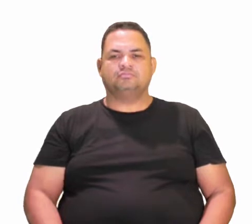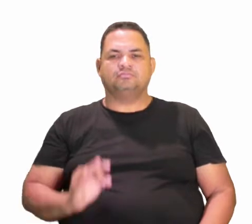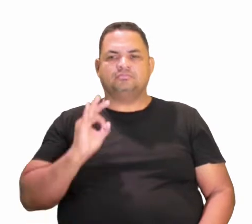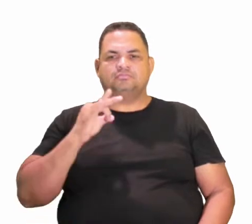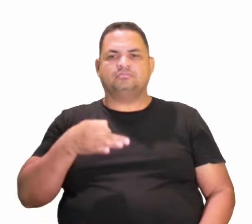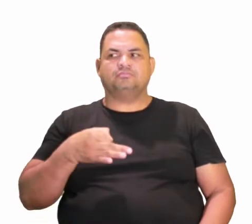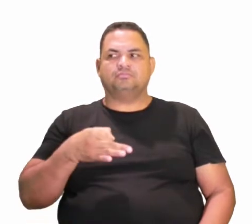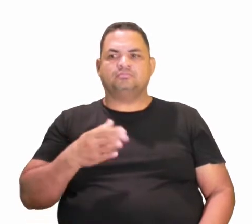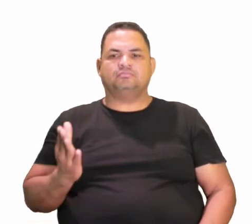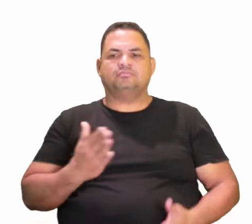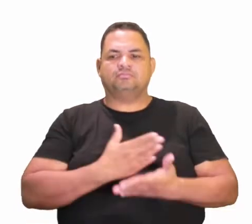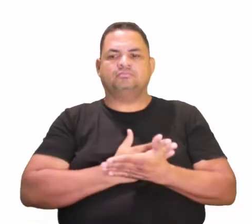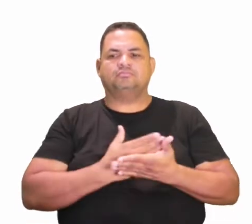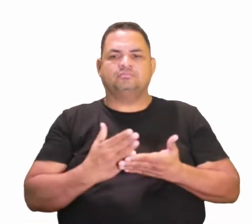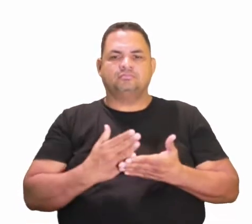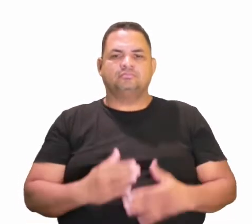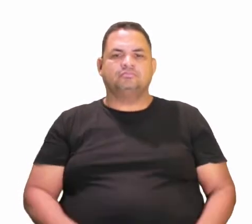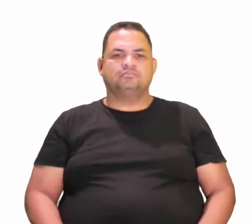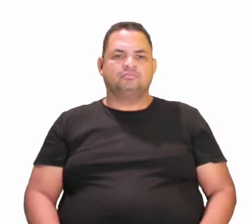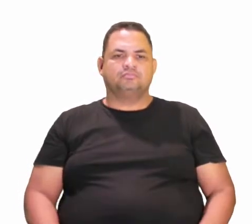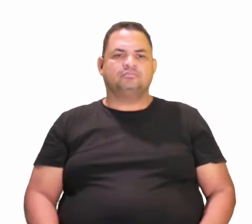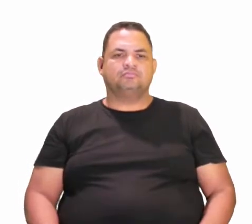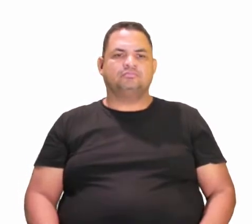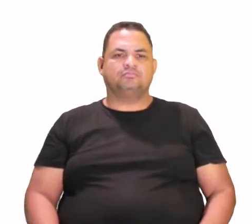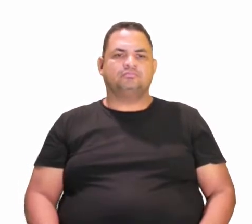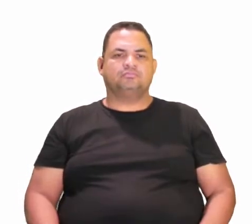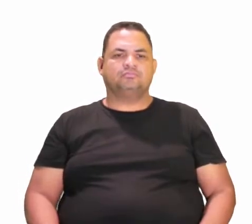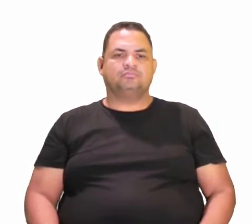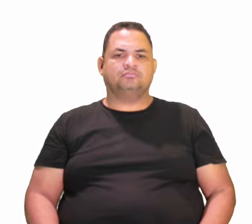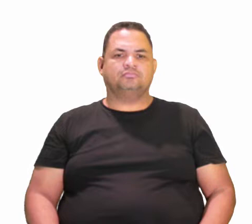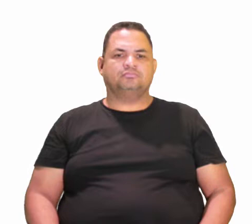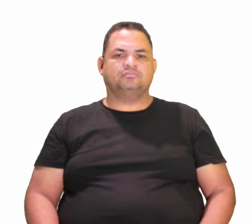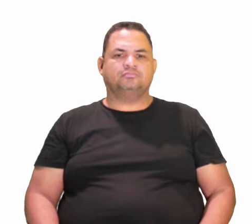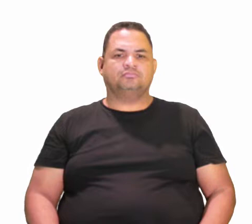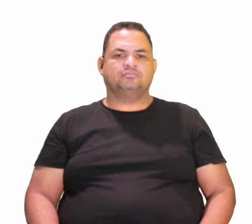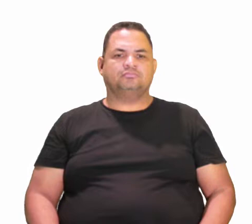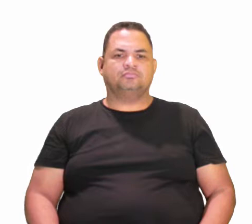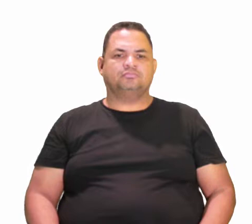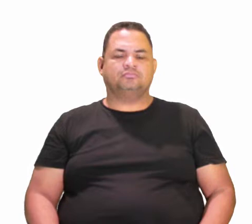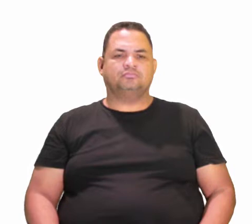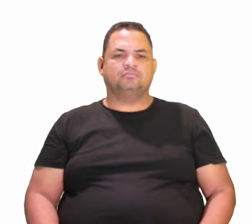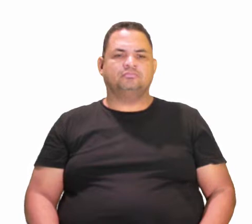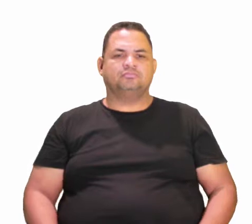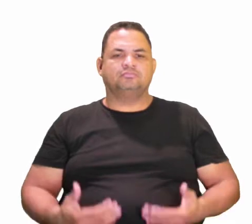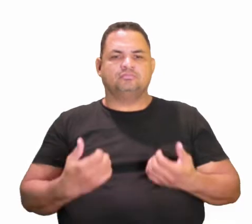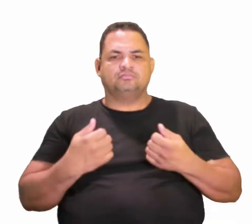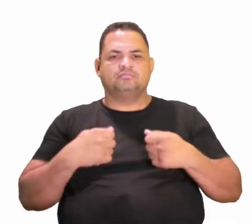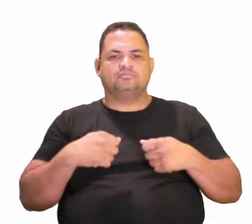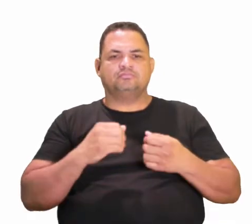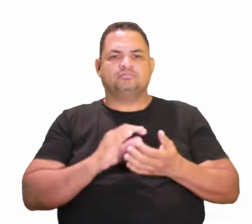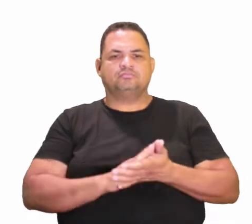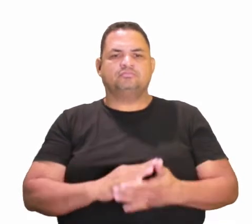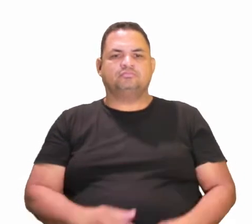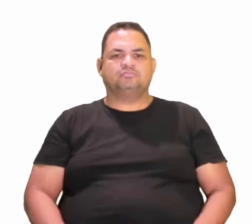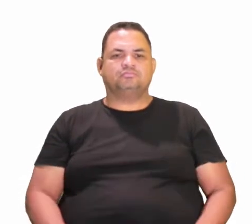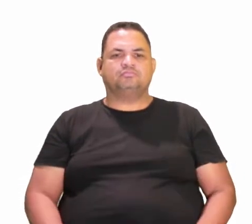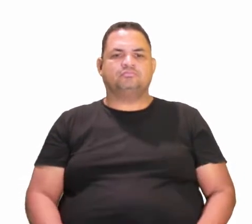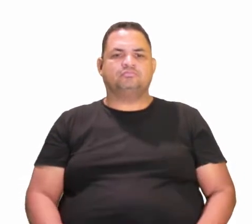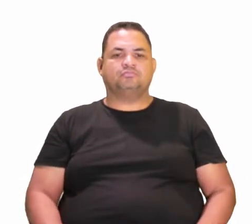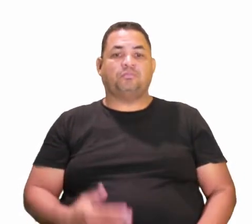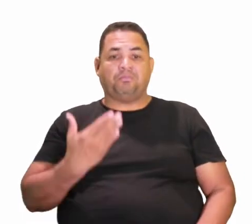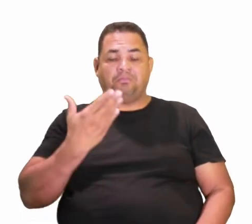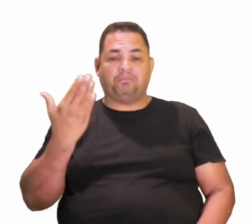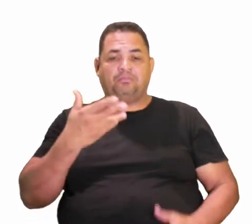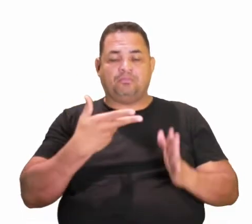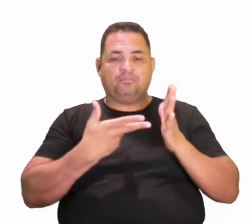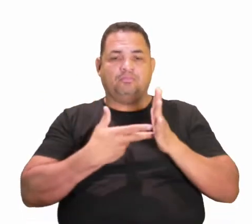certo? Vamos começar com a grandmother. Grandmother, ou você pode chamar de grandma,